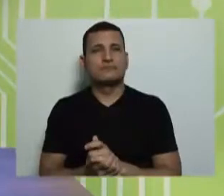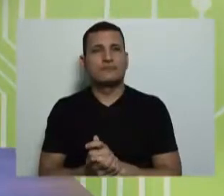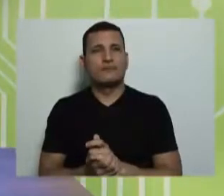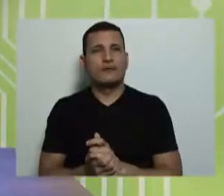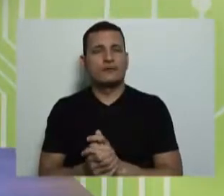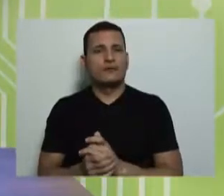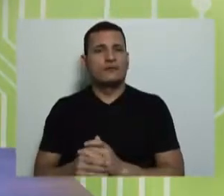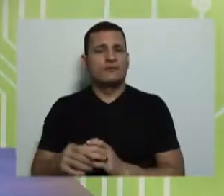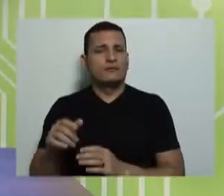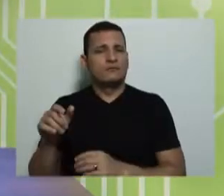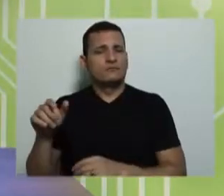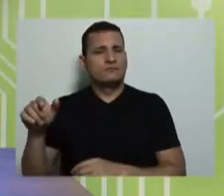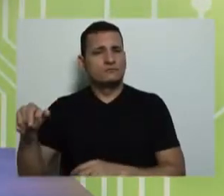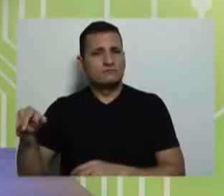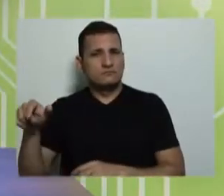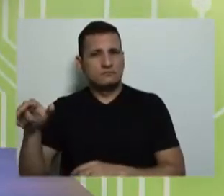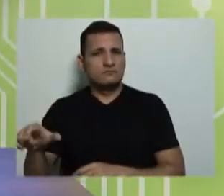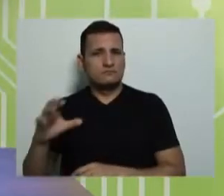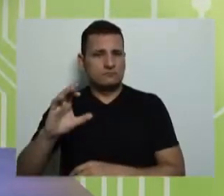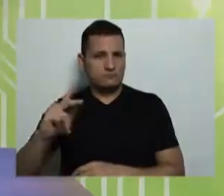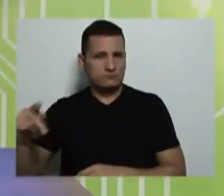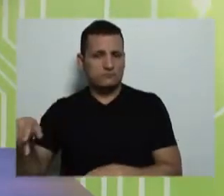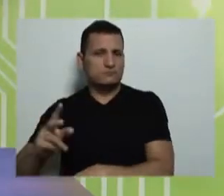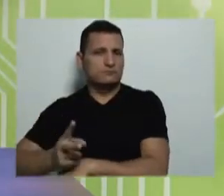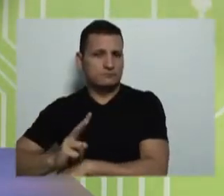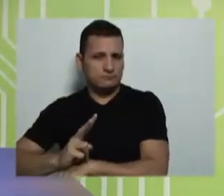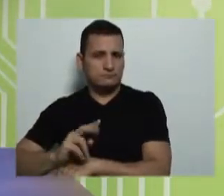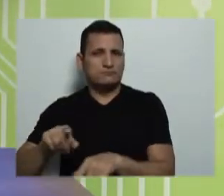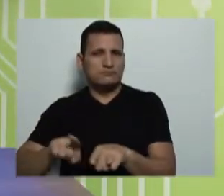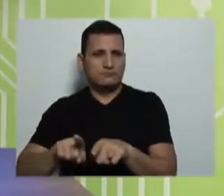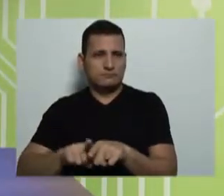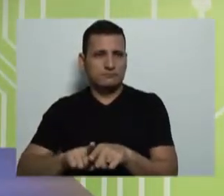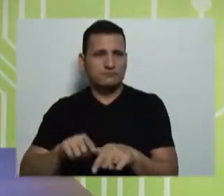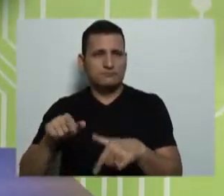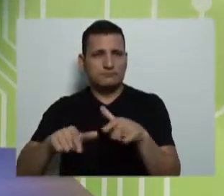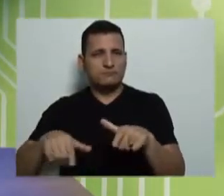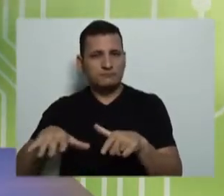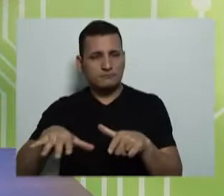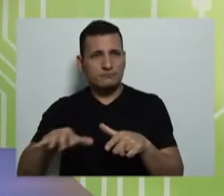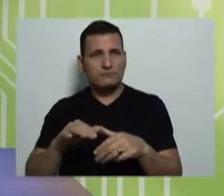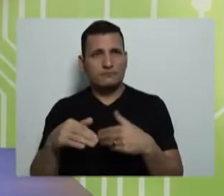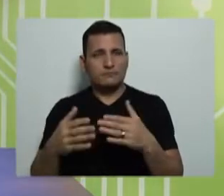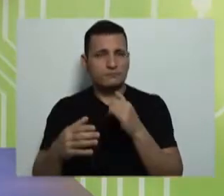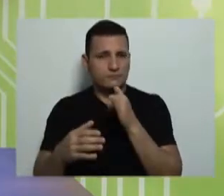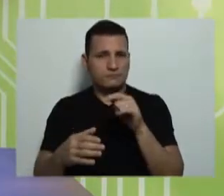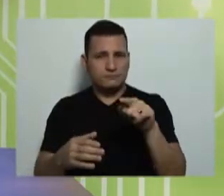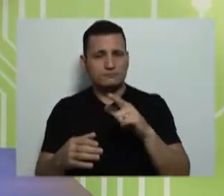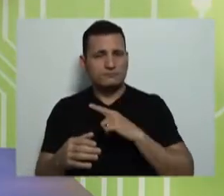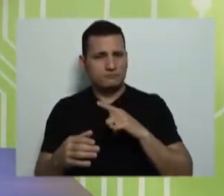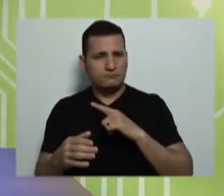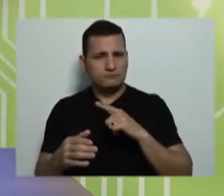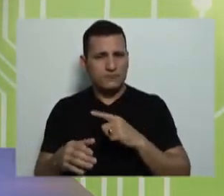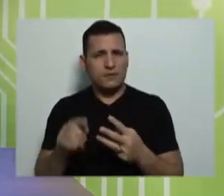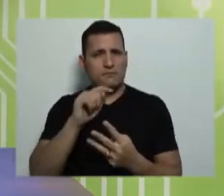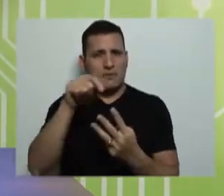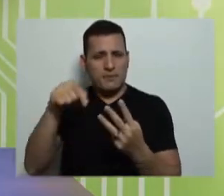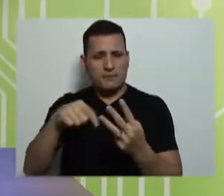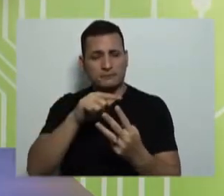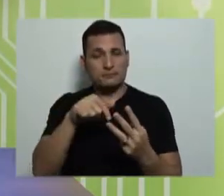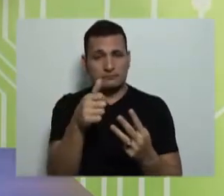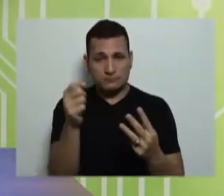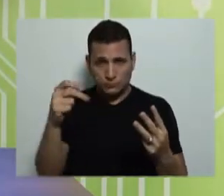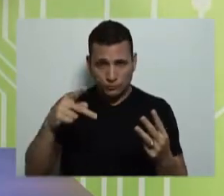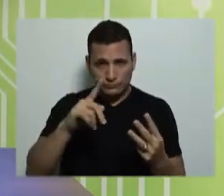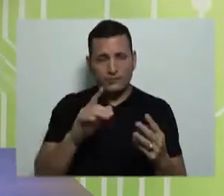ter um supervisor da parte concedente que atue nessa área. Então, quando você tem essa conjunção de fatores, você, opa, agora eu posso encaminhar o meu